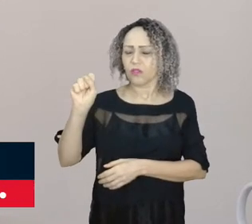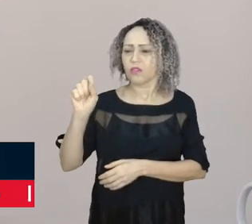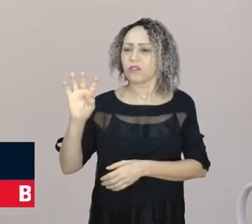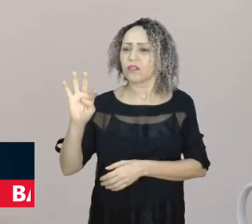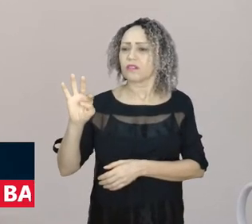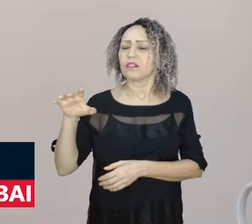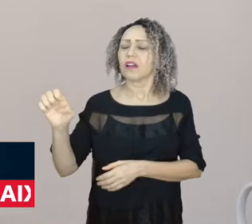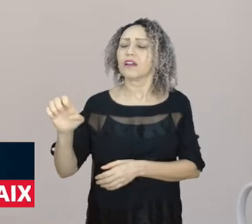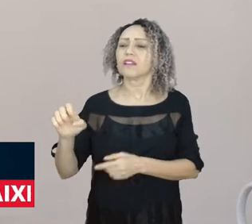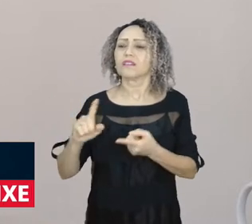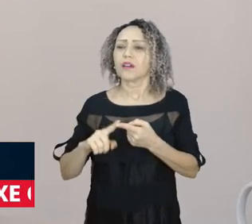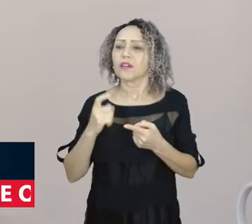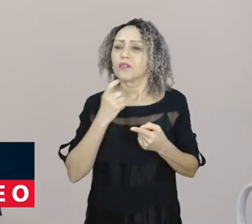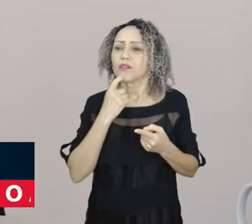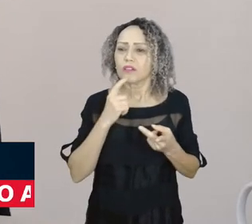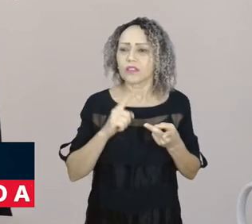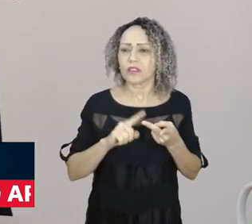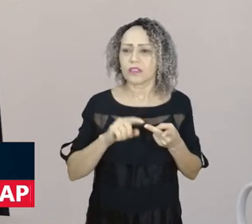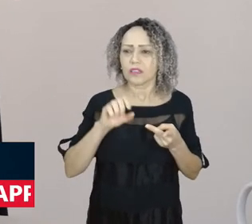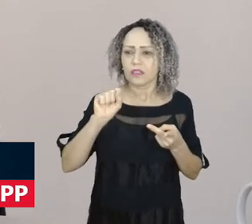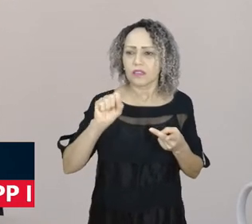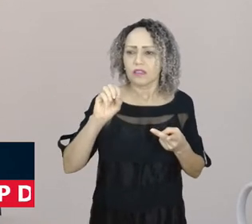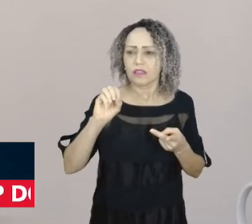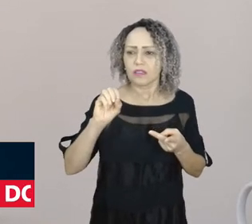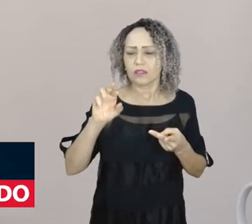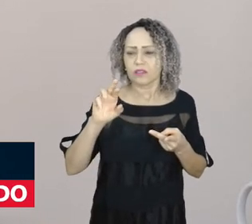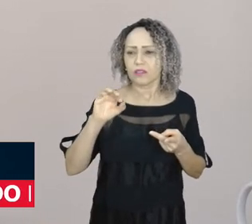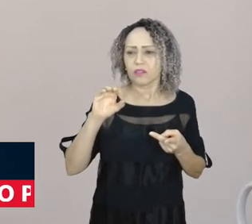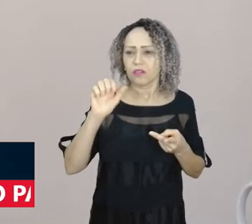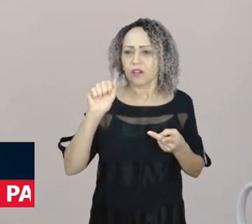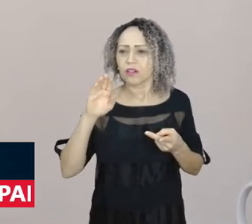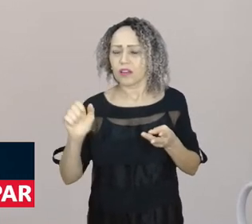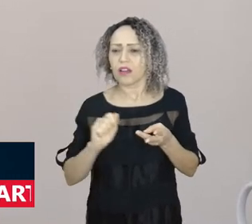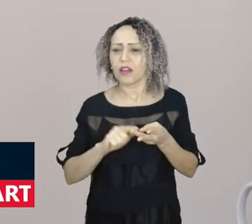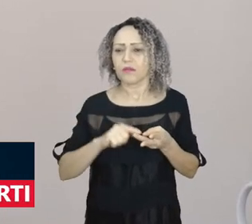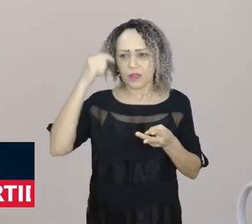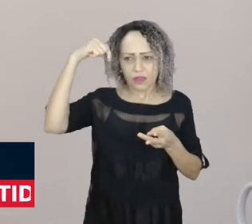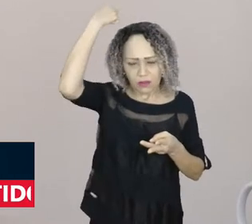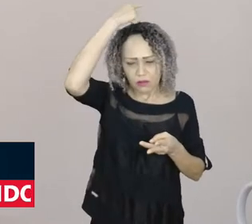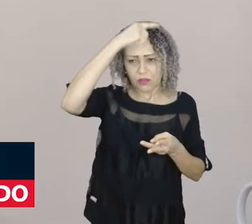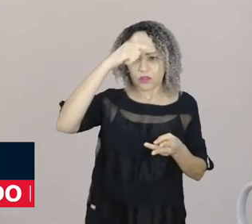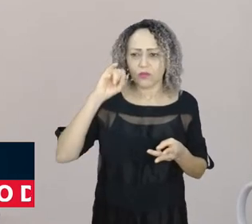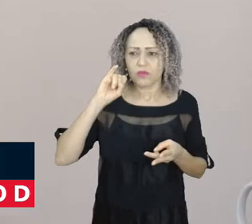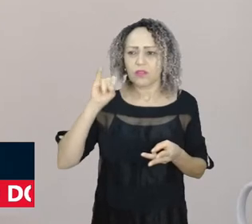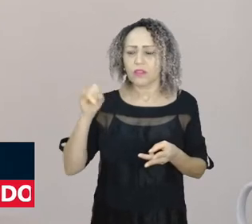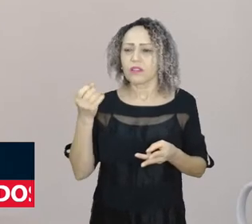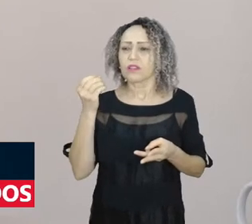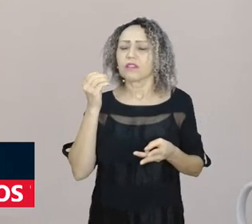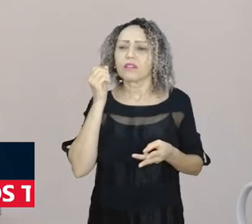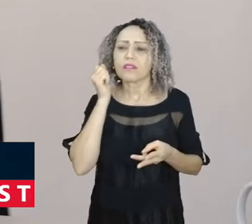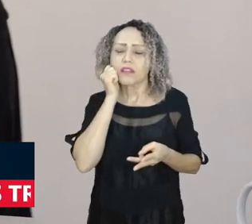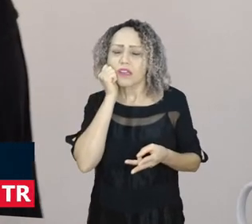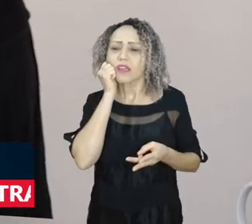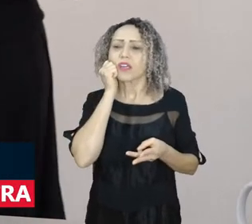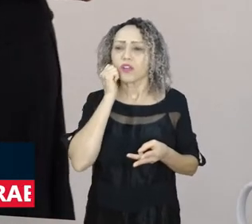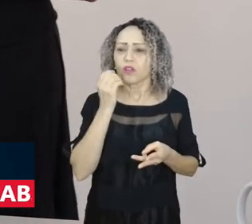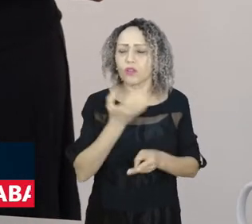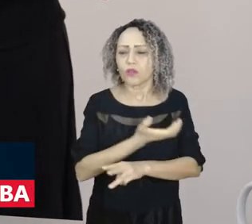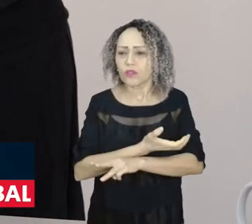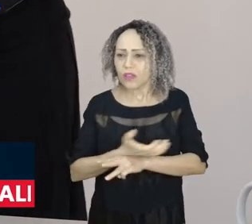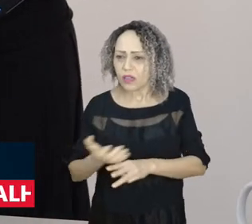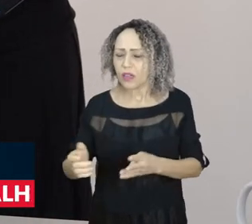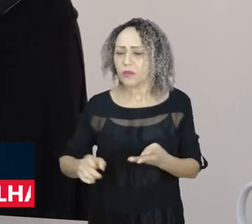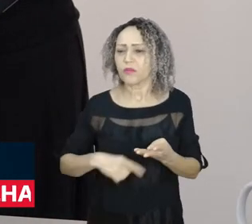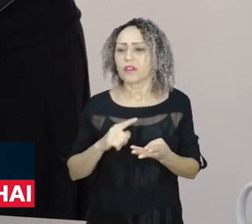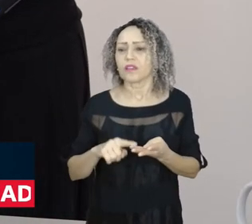com Campinas, com Sorocaba, São José dos Campos, a Baixada Santista e São José do Rio Preto. Essas são as